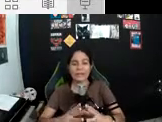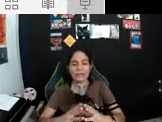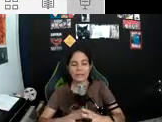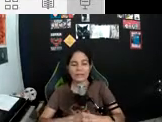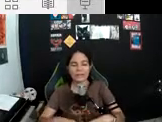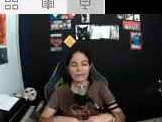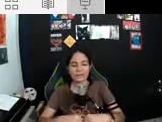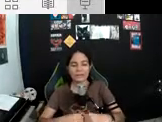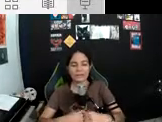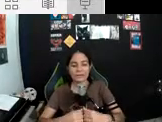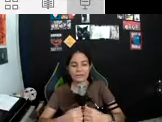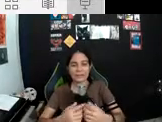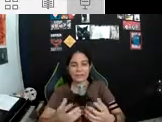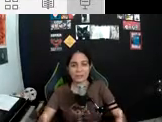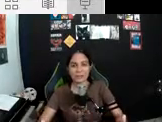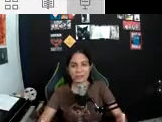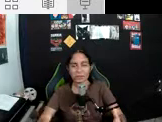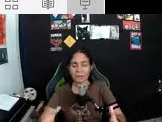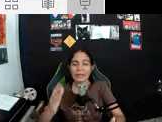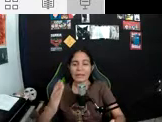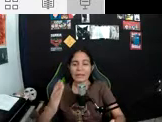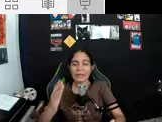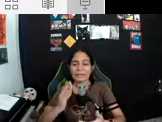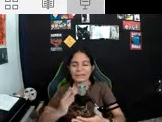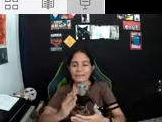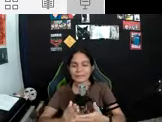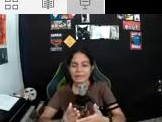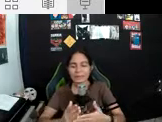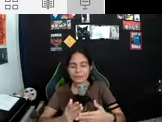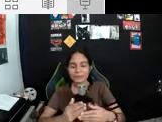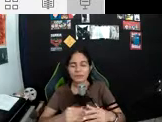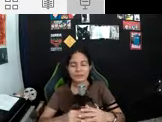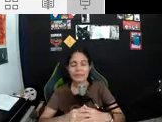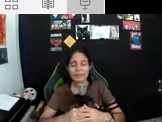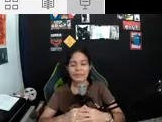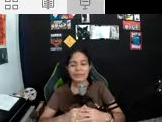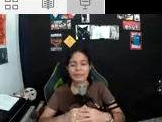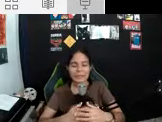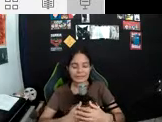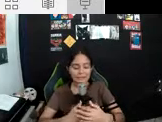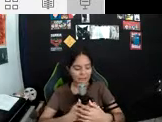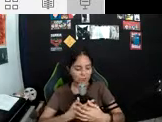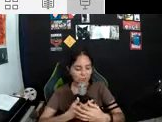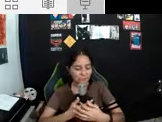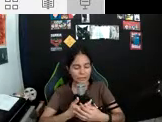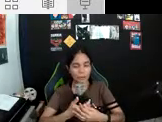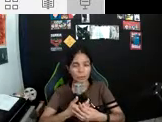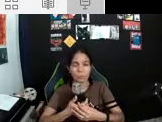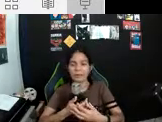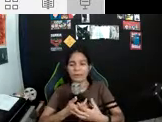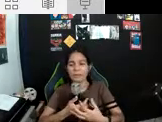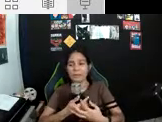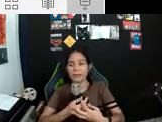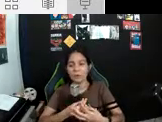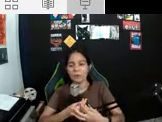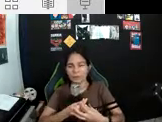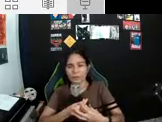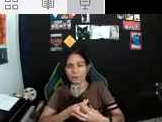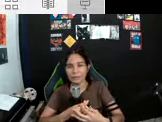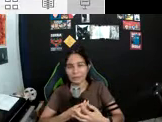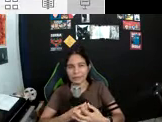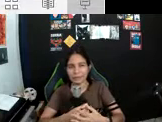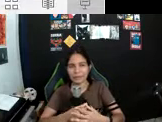O que é que estava existindo e aí foi necessário, né, criar essa resolução para que